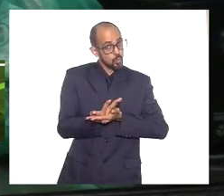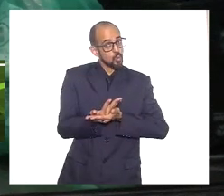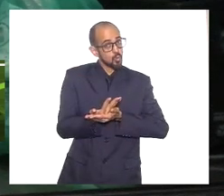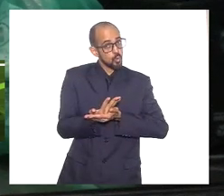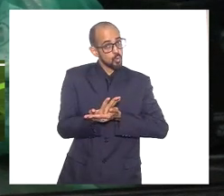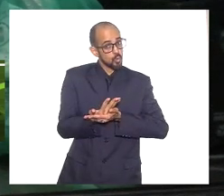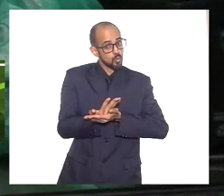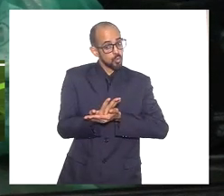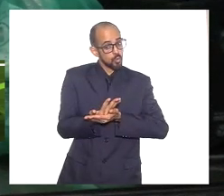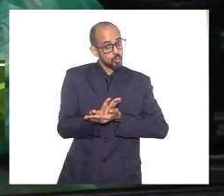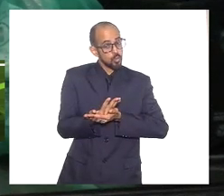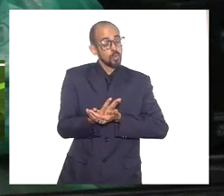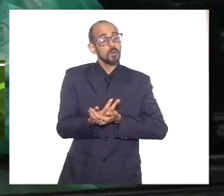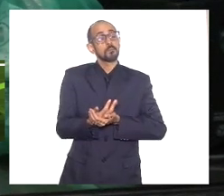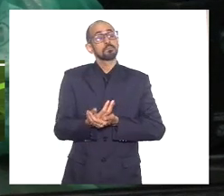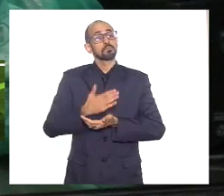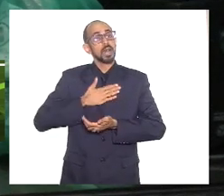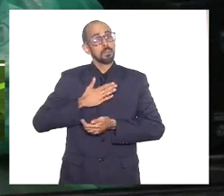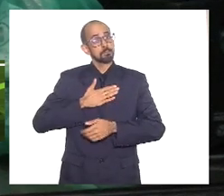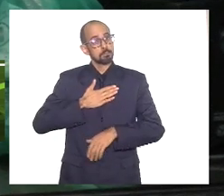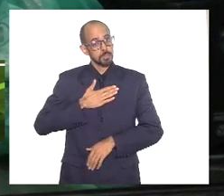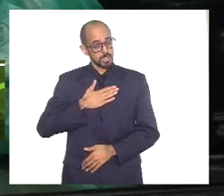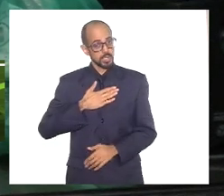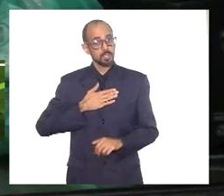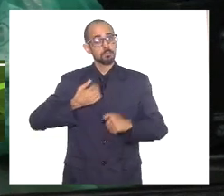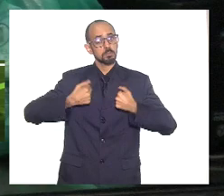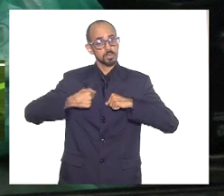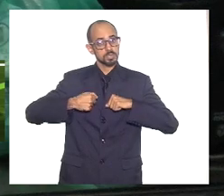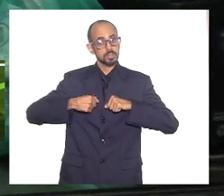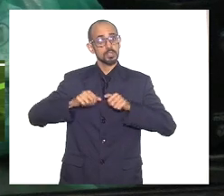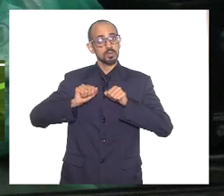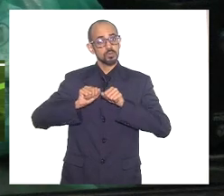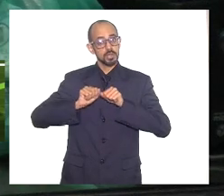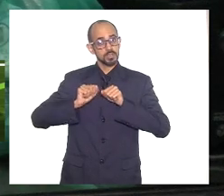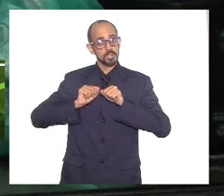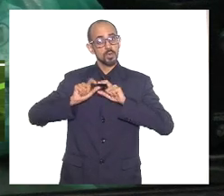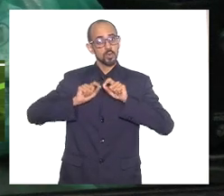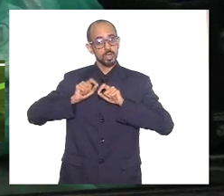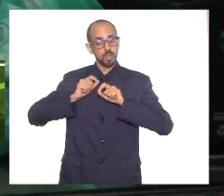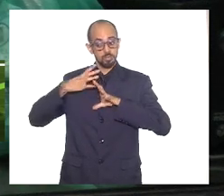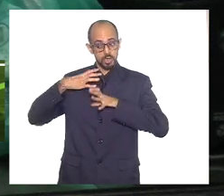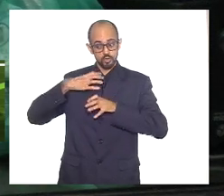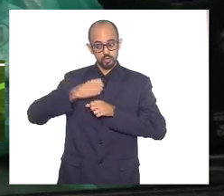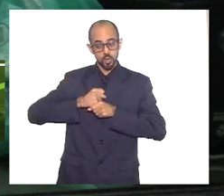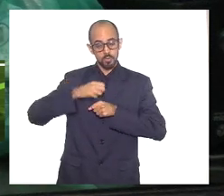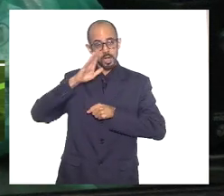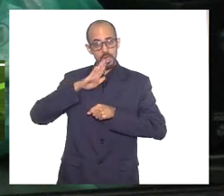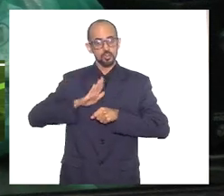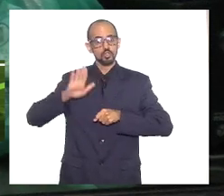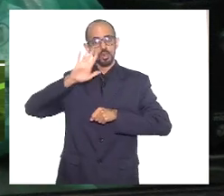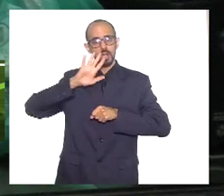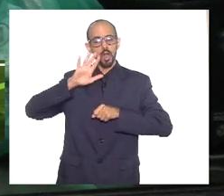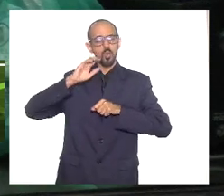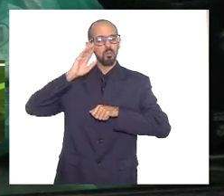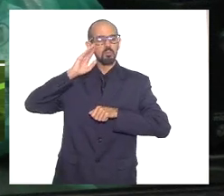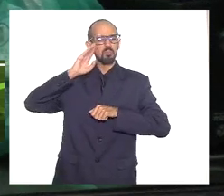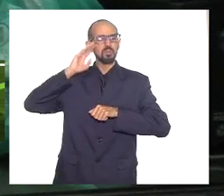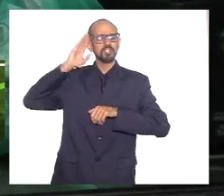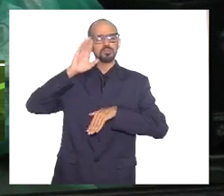e eu estou puxando esse tema, precisa ter uma equação nacional, principalmente dos